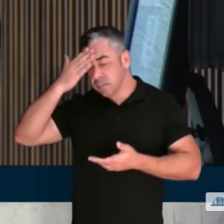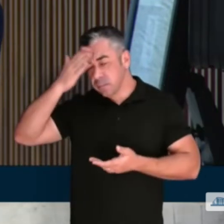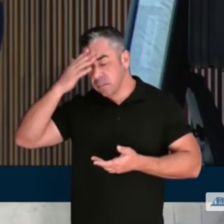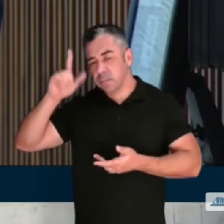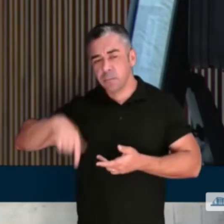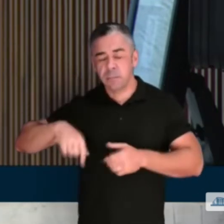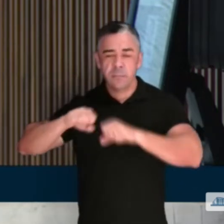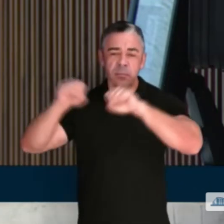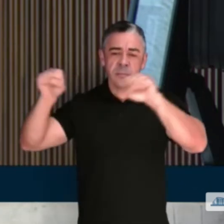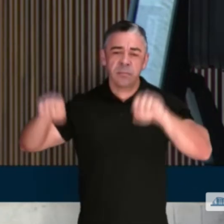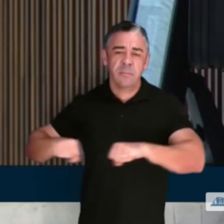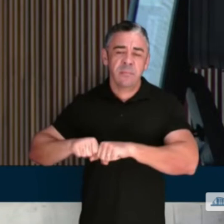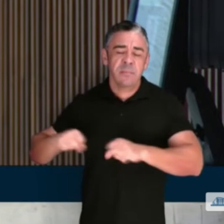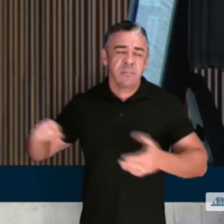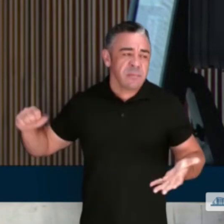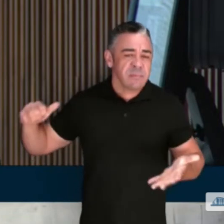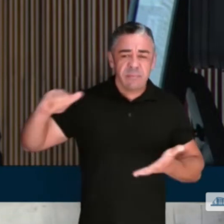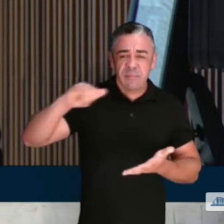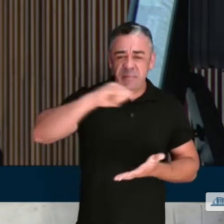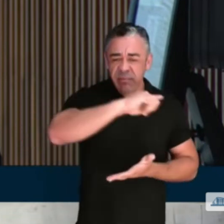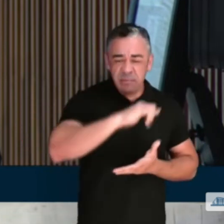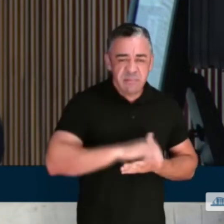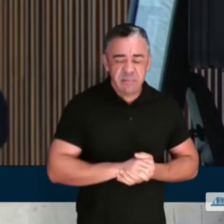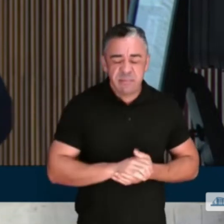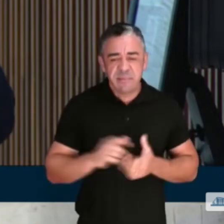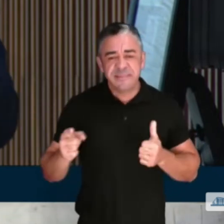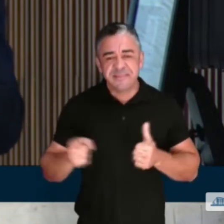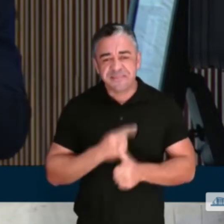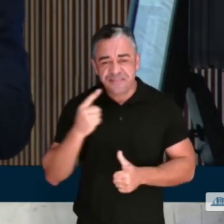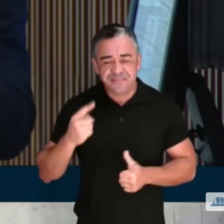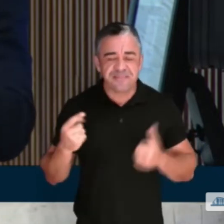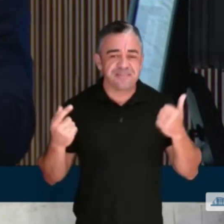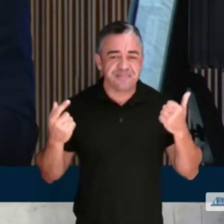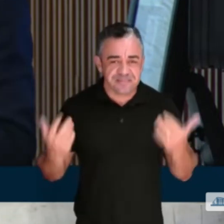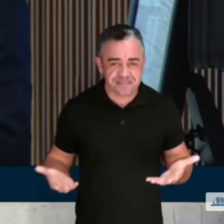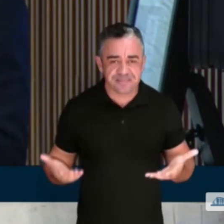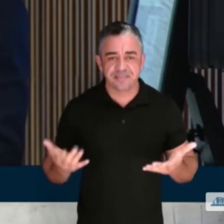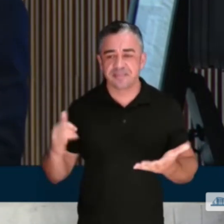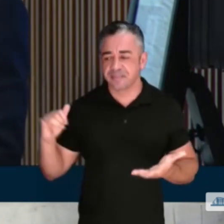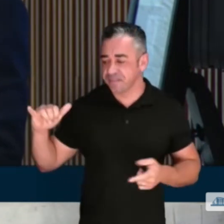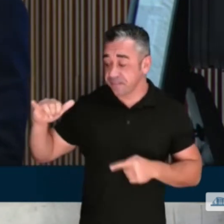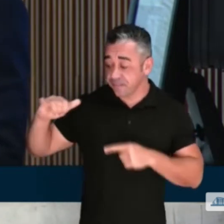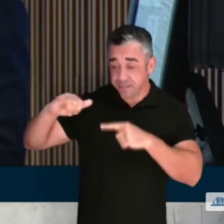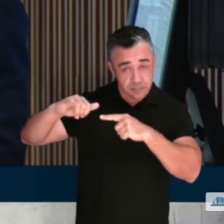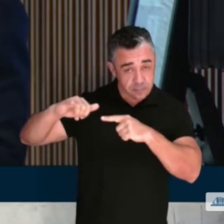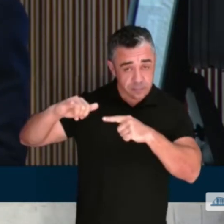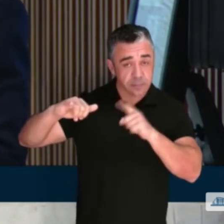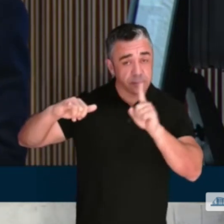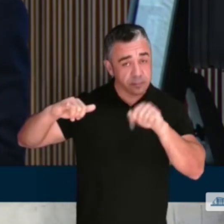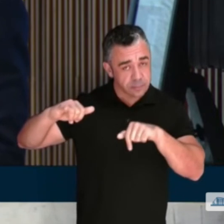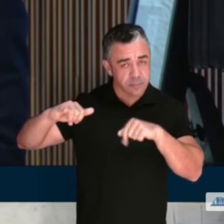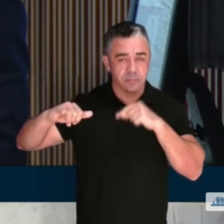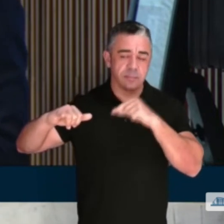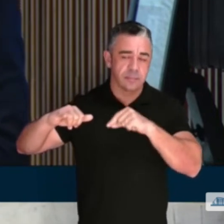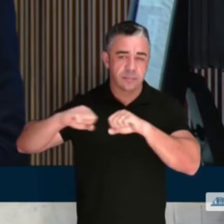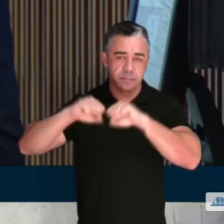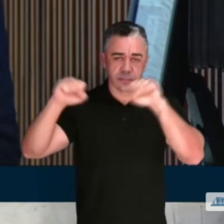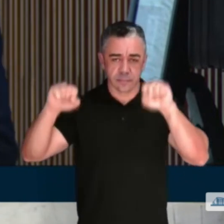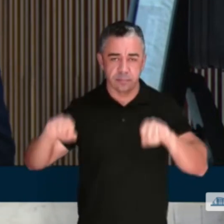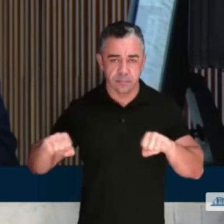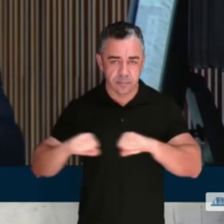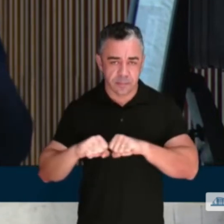tal do sistema de aviação. Primeiro, quais são as aeronaves que vão integrar esse